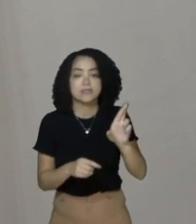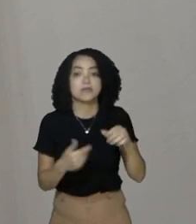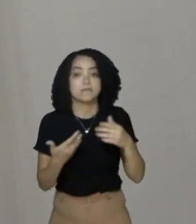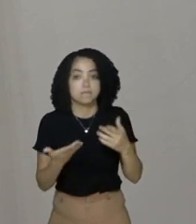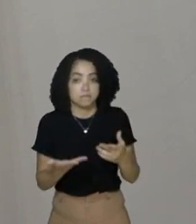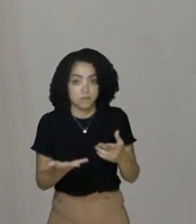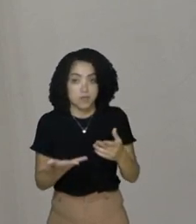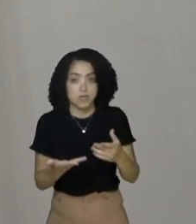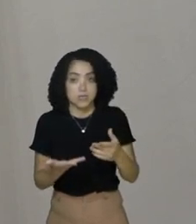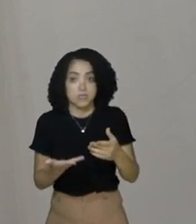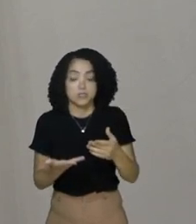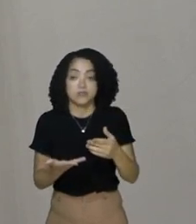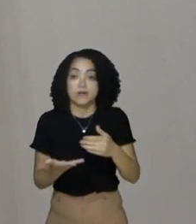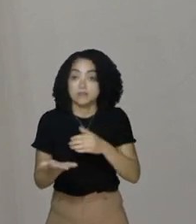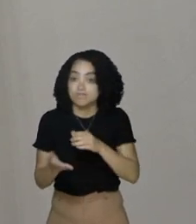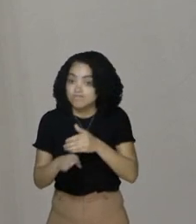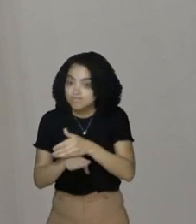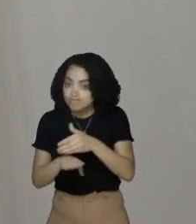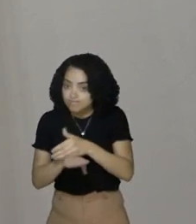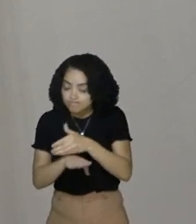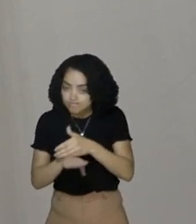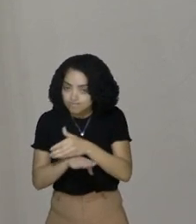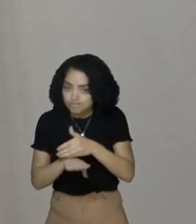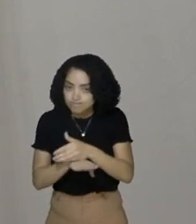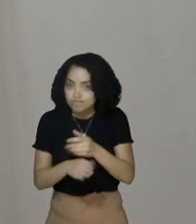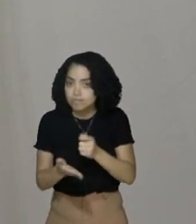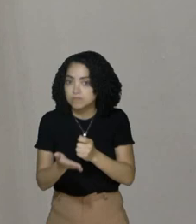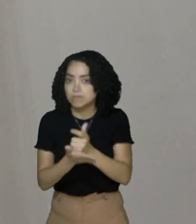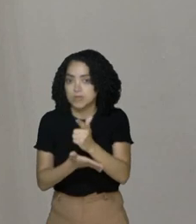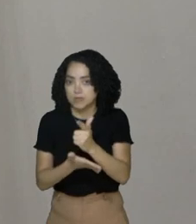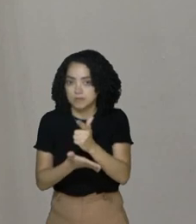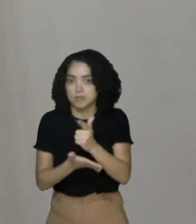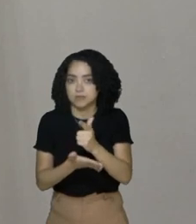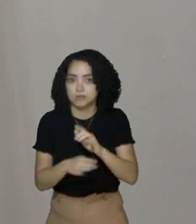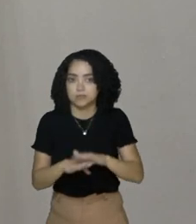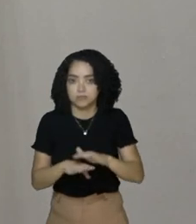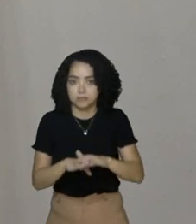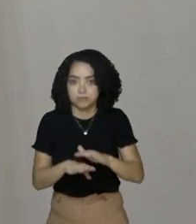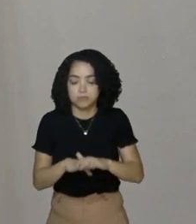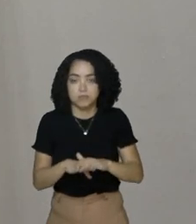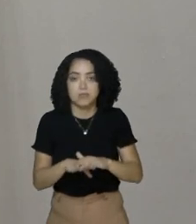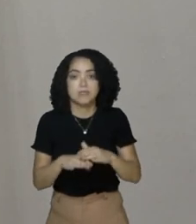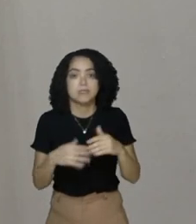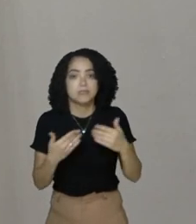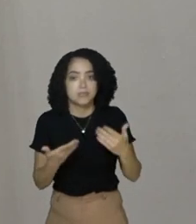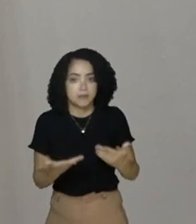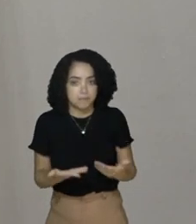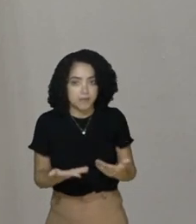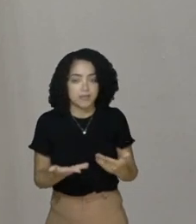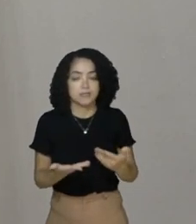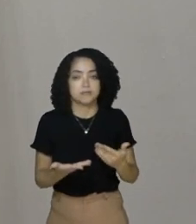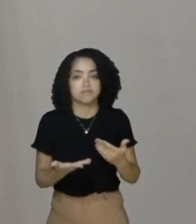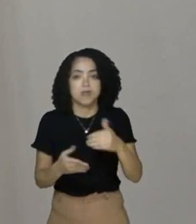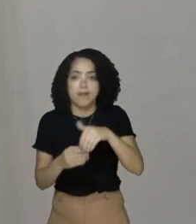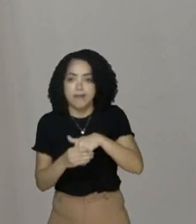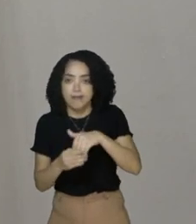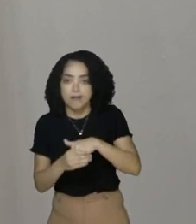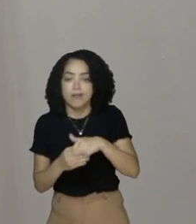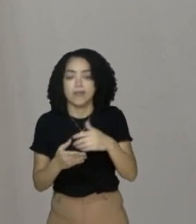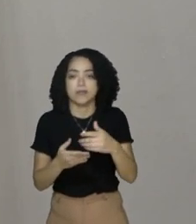diversos contribuintes que participaram do esquema do pagamento da propina. Também entes públicos, eleitos,